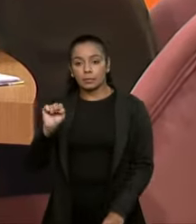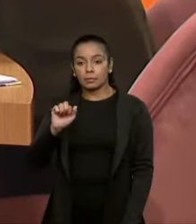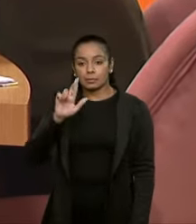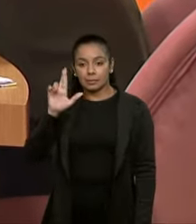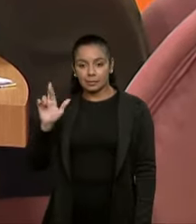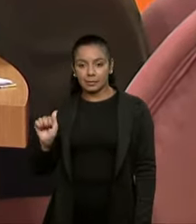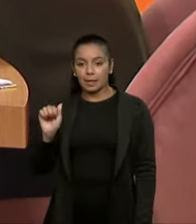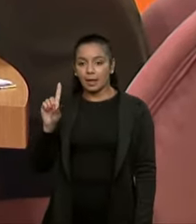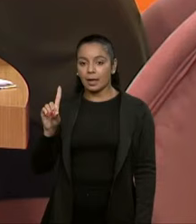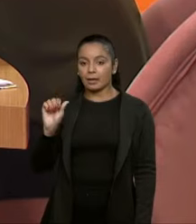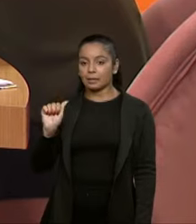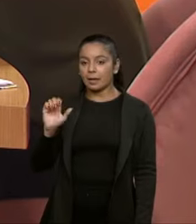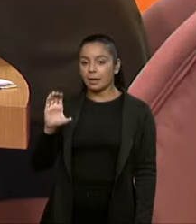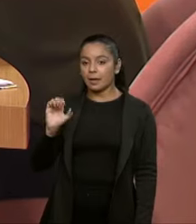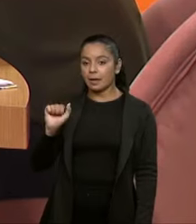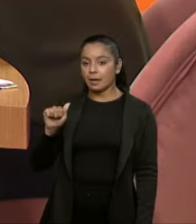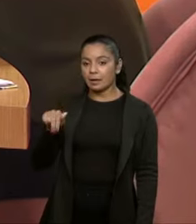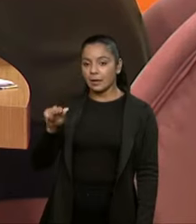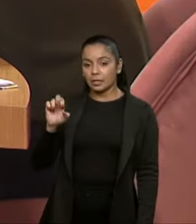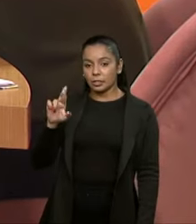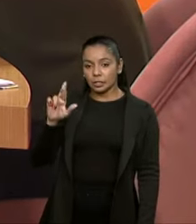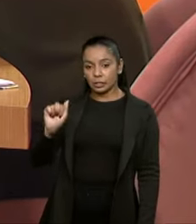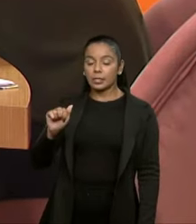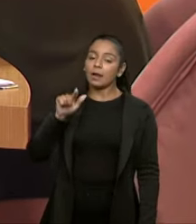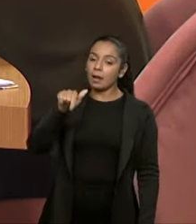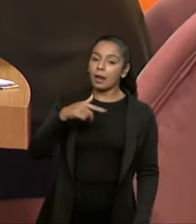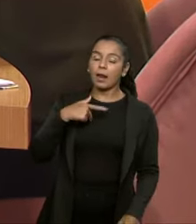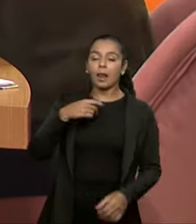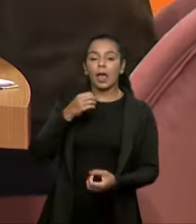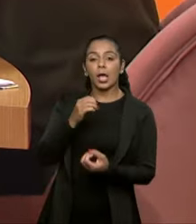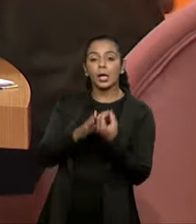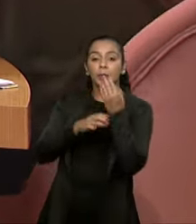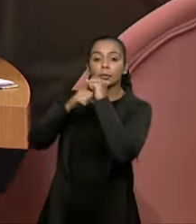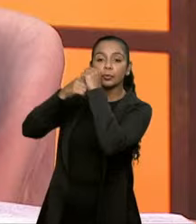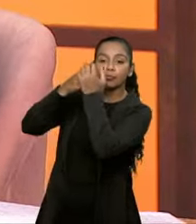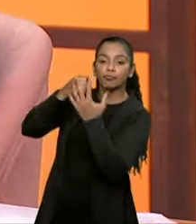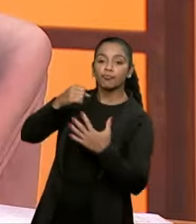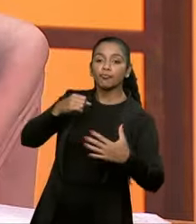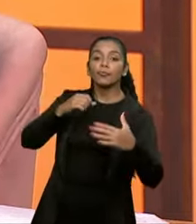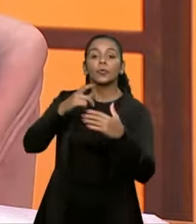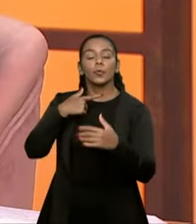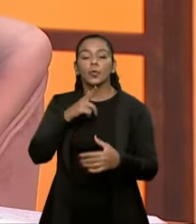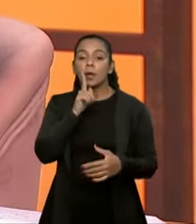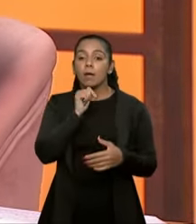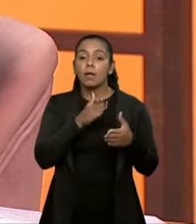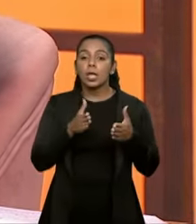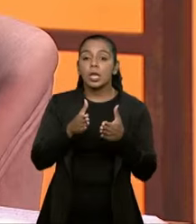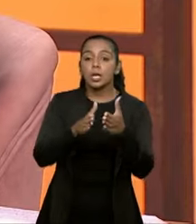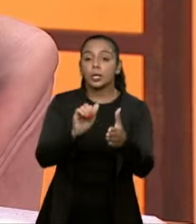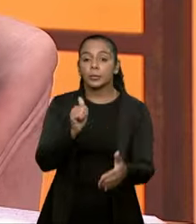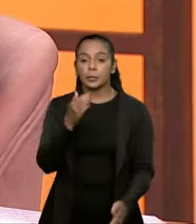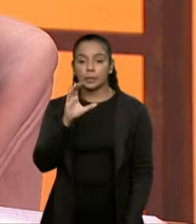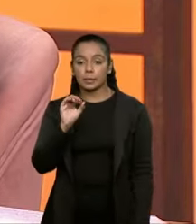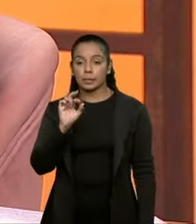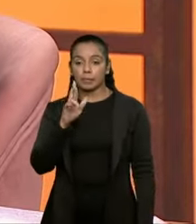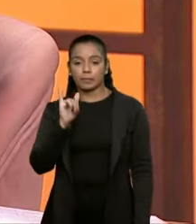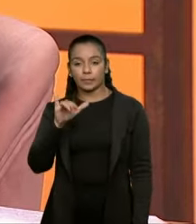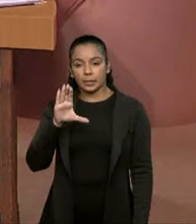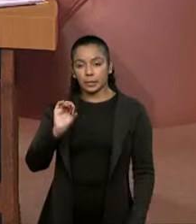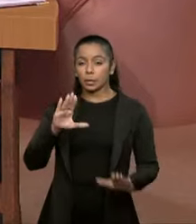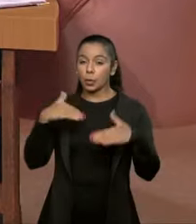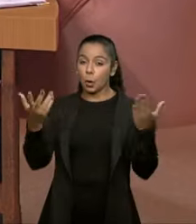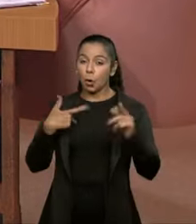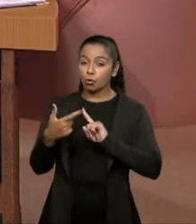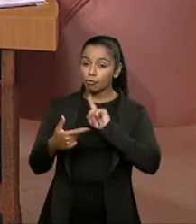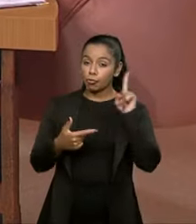na Canastra agora. Você fala dos Santos, né? Lá nasce do Rio São Francisco. Ali, então, fui para logo depois de uns momentos difíceis, assim, na